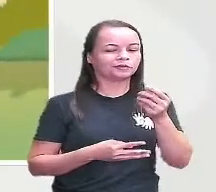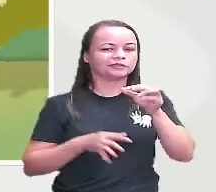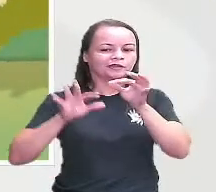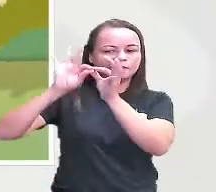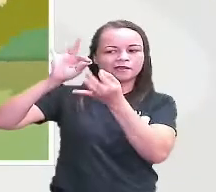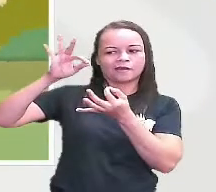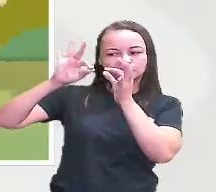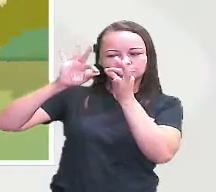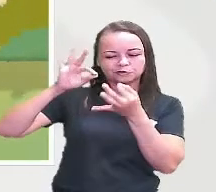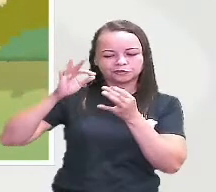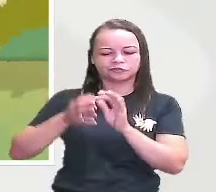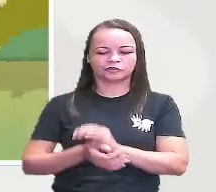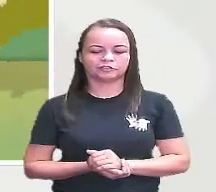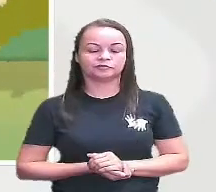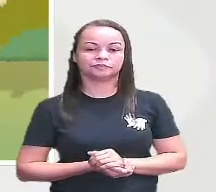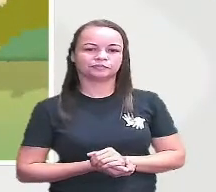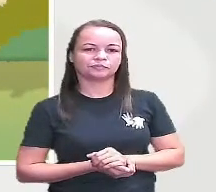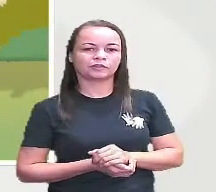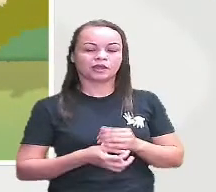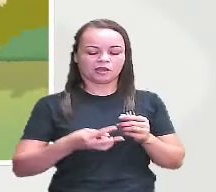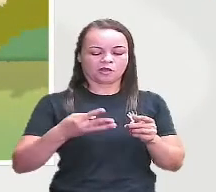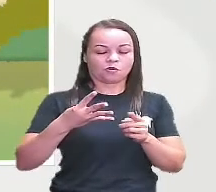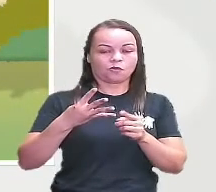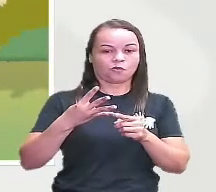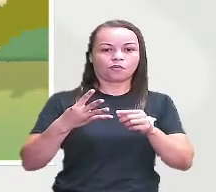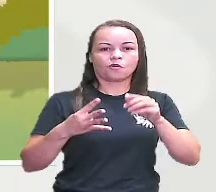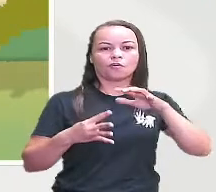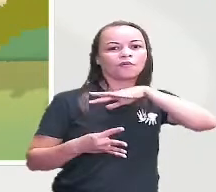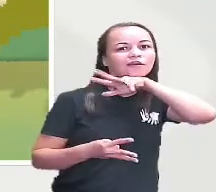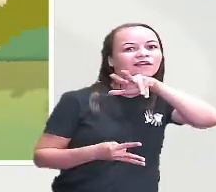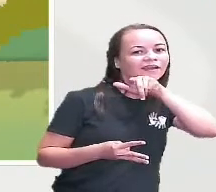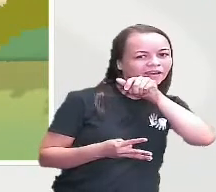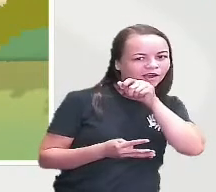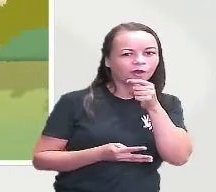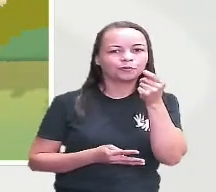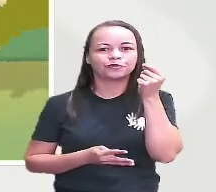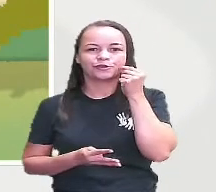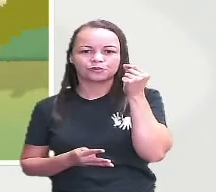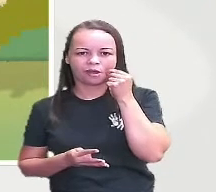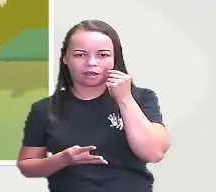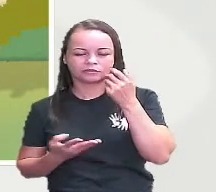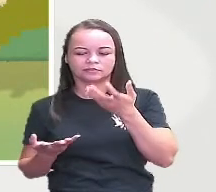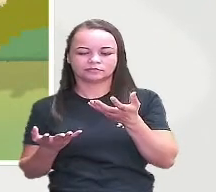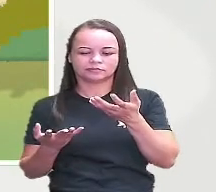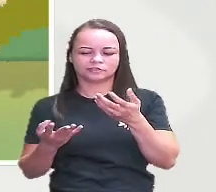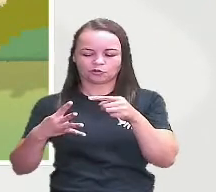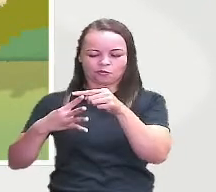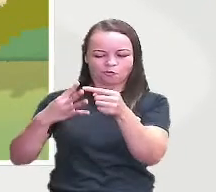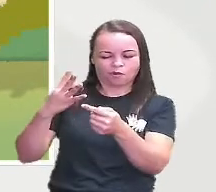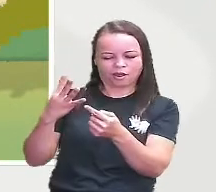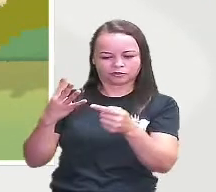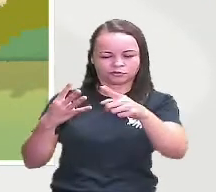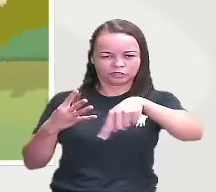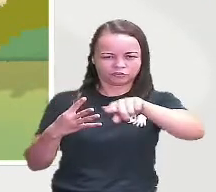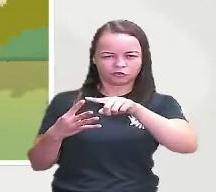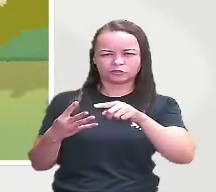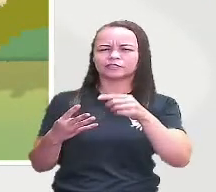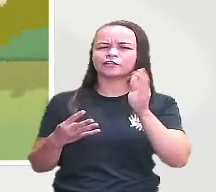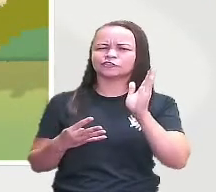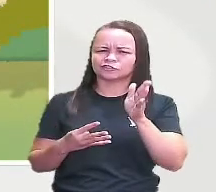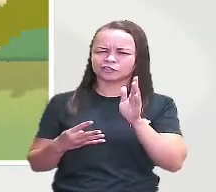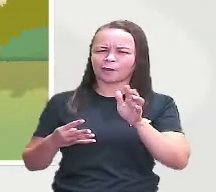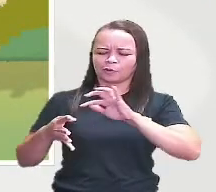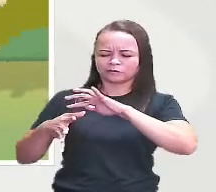o Leão e o Rato. Temos aí quatro fábulas que eu acredito que vocês já devem ter escutado essas